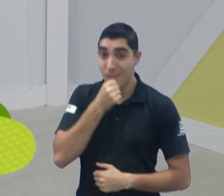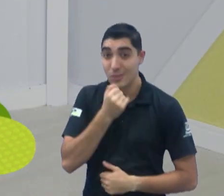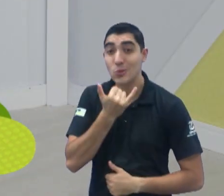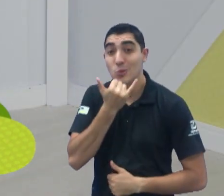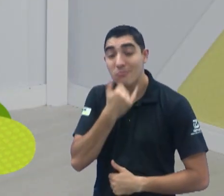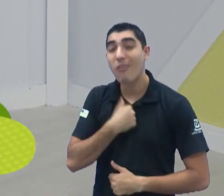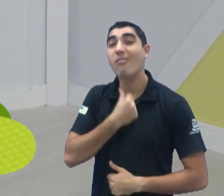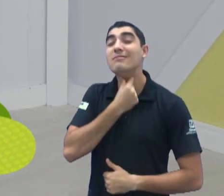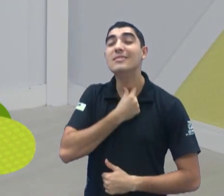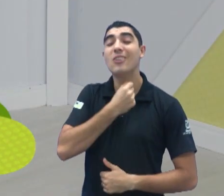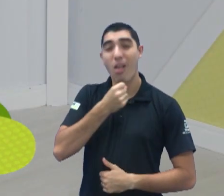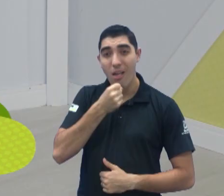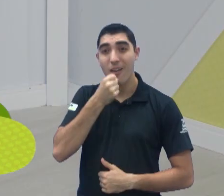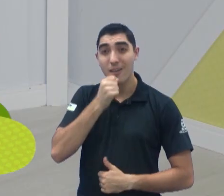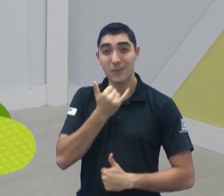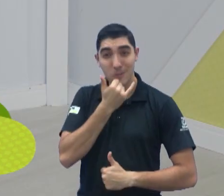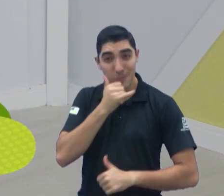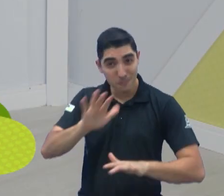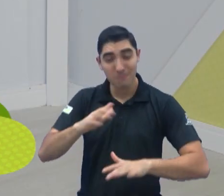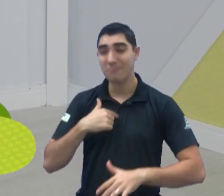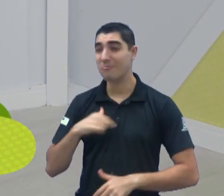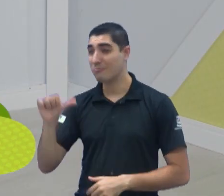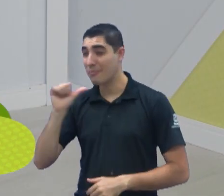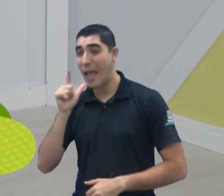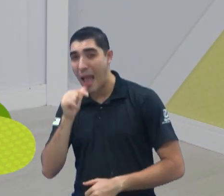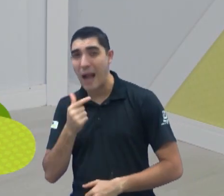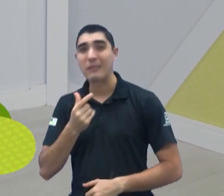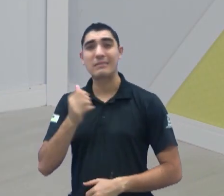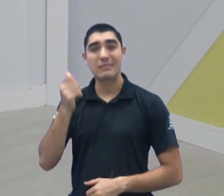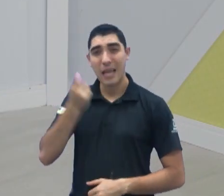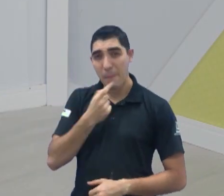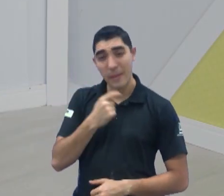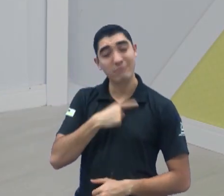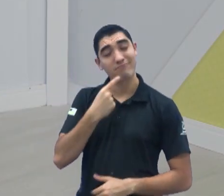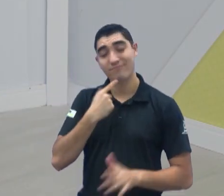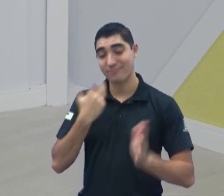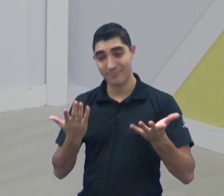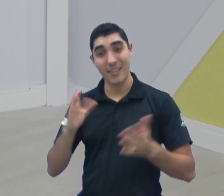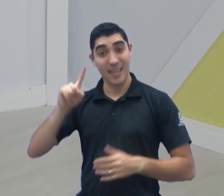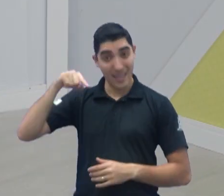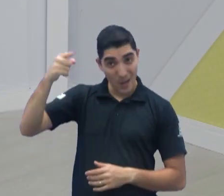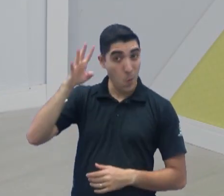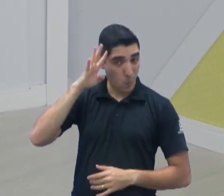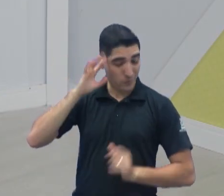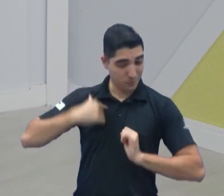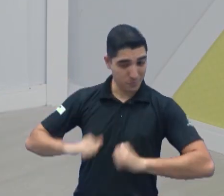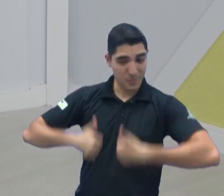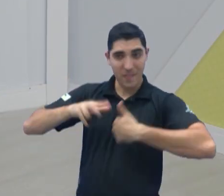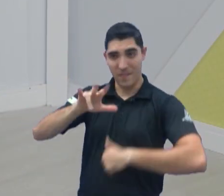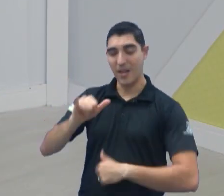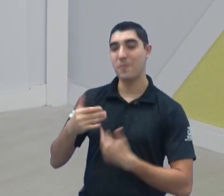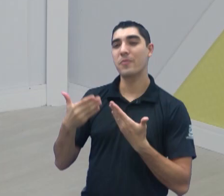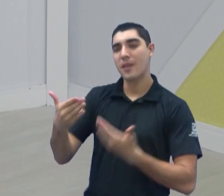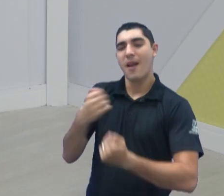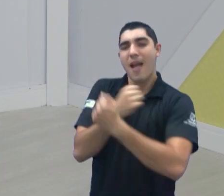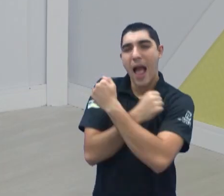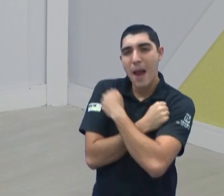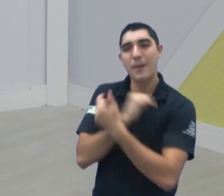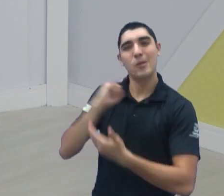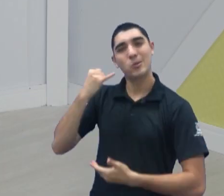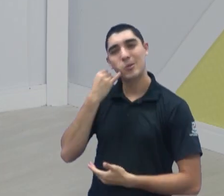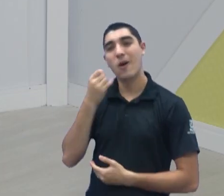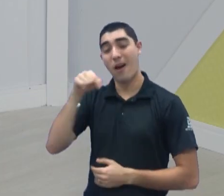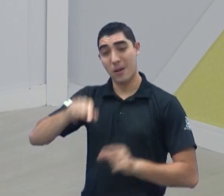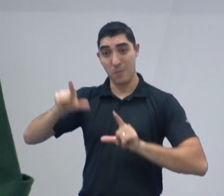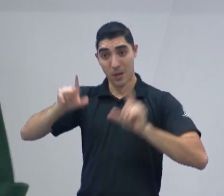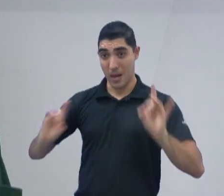que água não resolve, enfim, mas tudo faz parte da vida. Amanhã, quarta-feira, estará melhor. João, um grande abraço pra você, a gente fecha o Hora do Esporte e volta